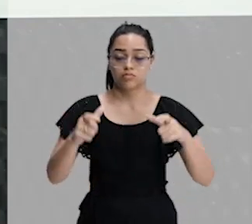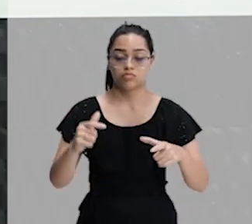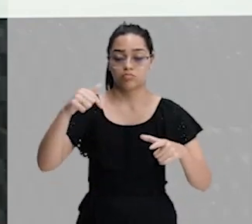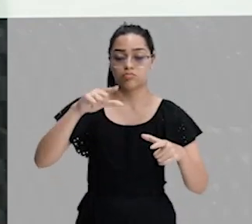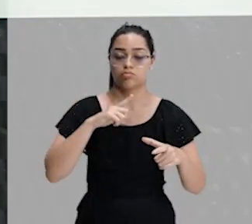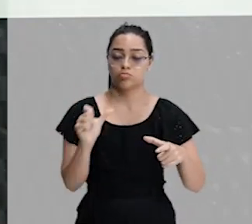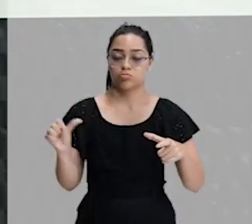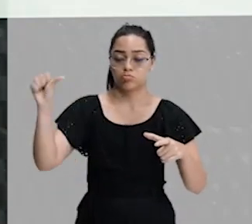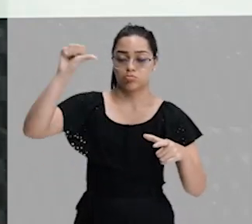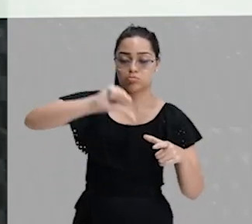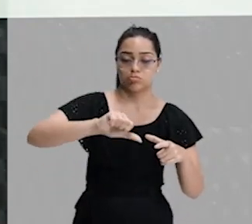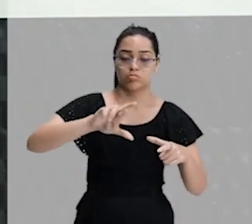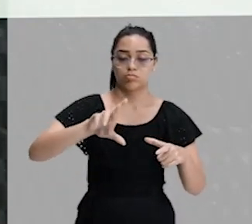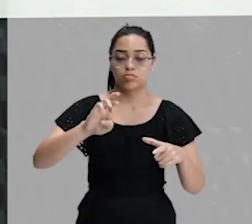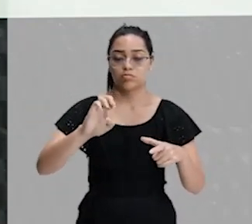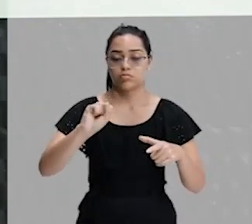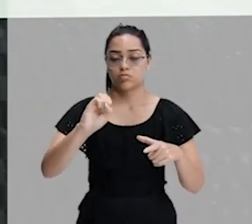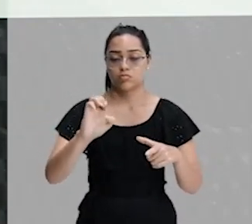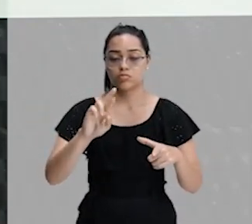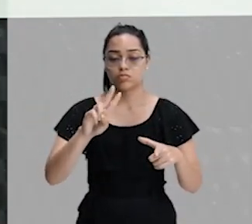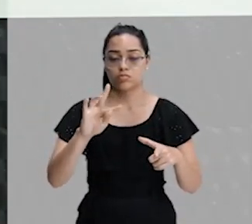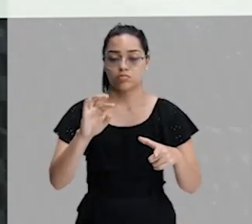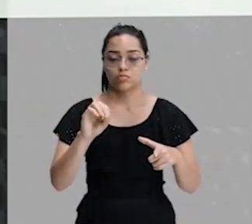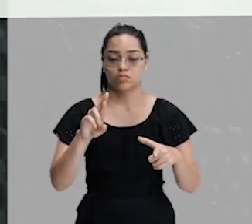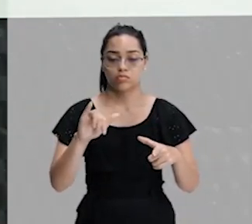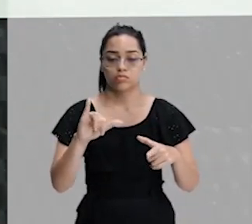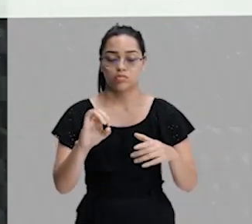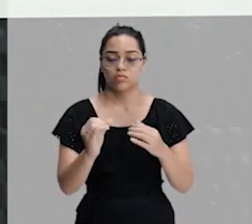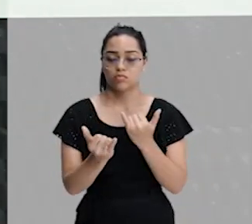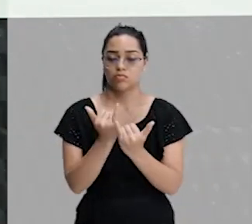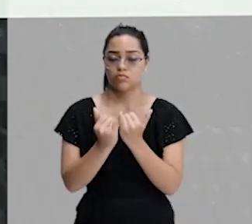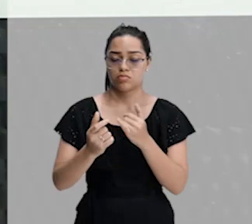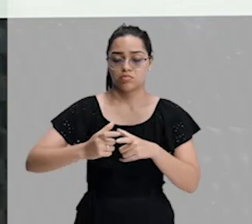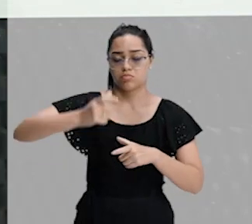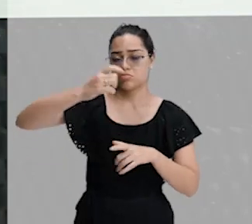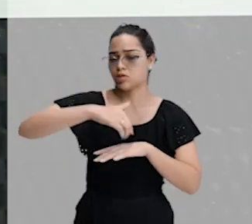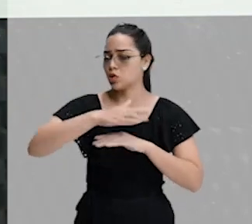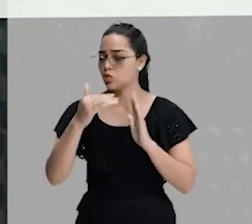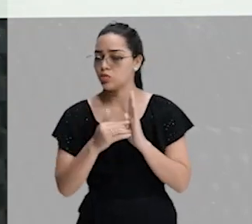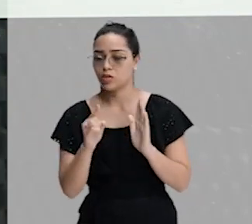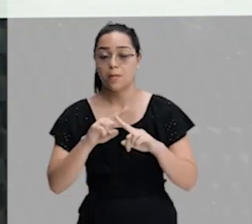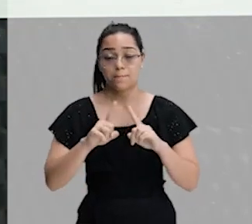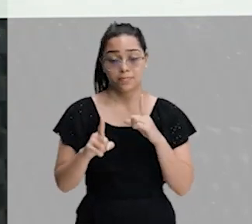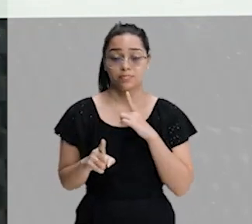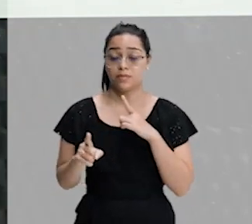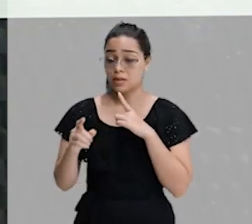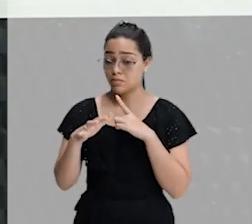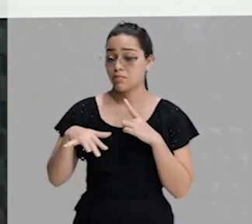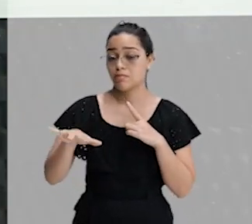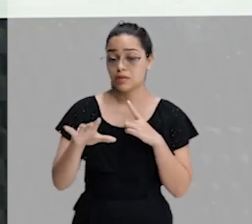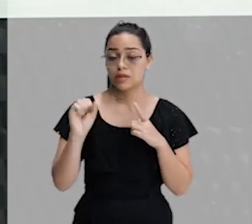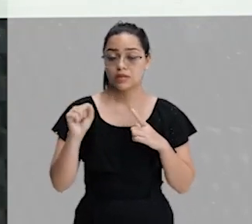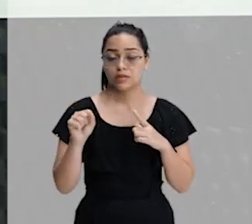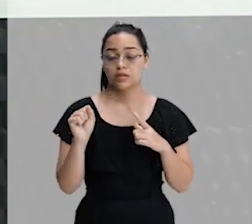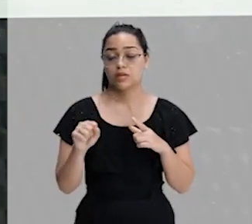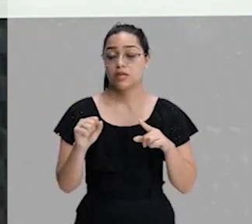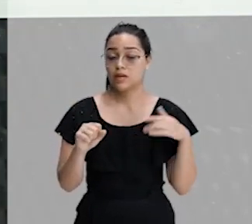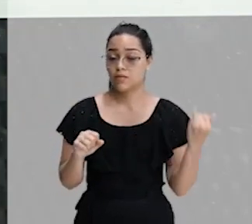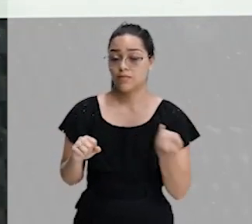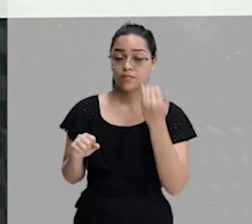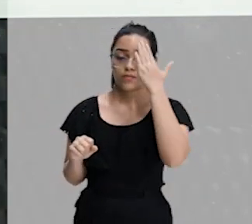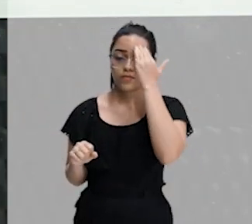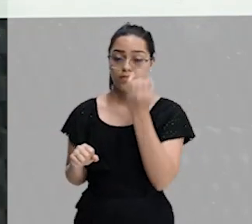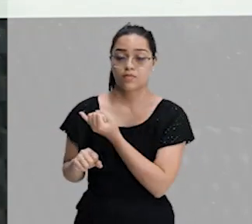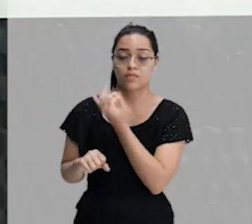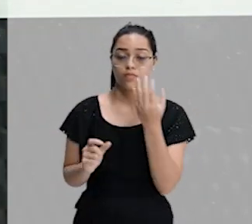esses reservatórios de água têm um formato de um cilindro. Não são todos, mas grande parte tem. Tá? Então é importante saber